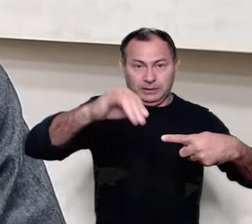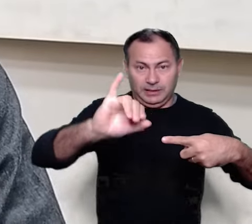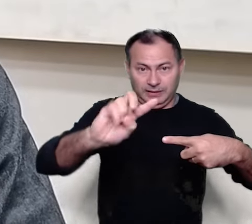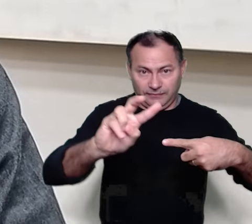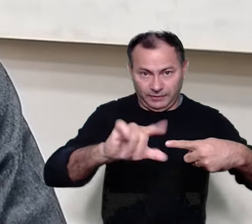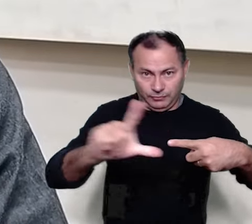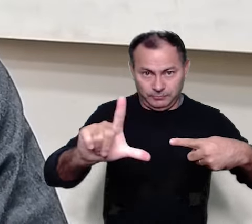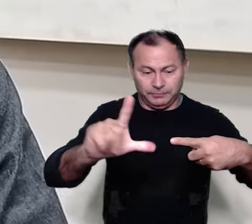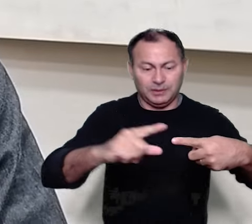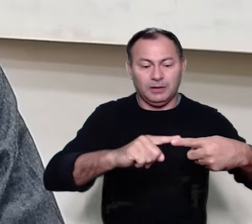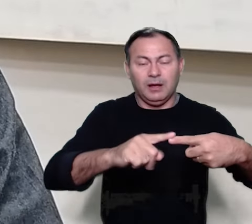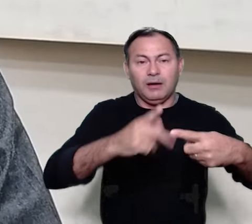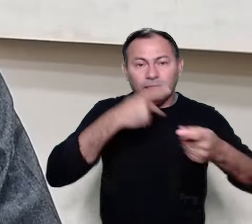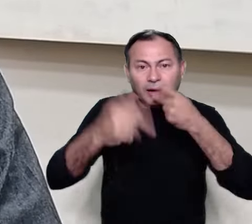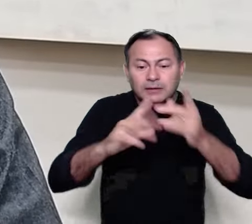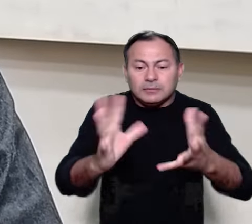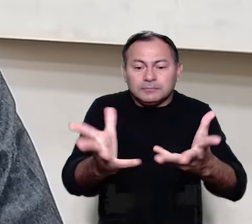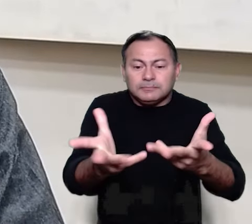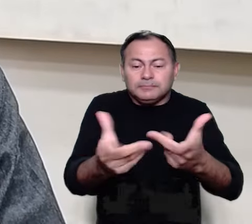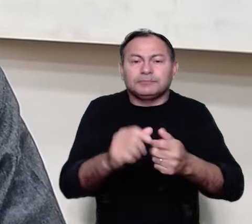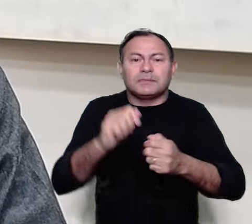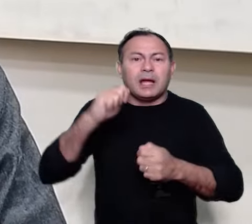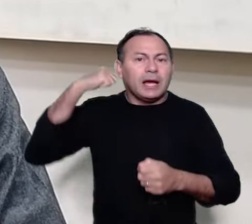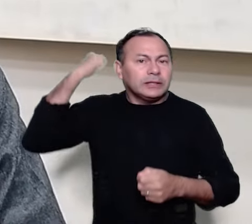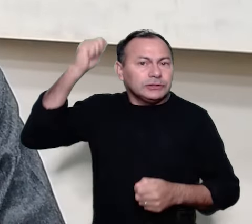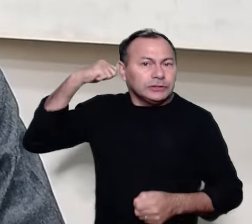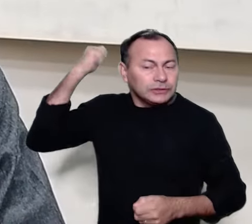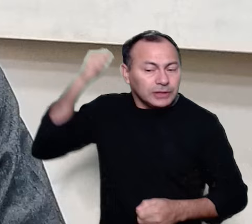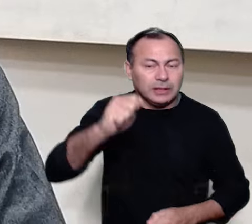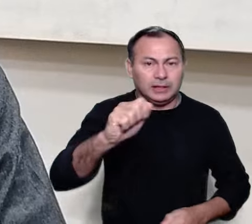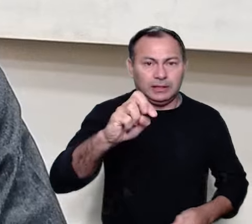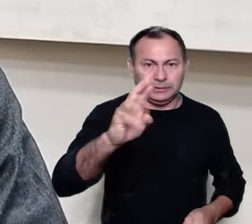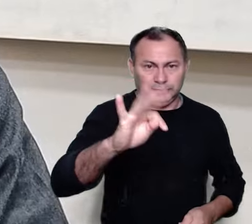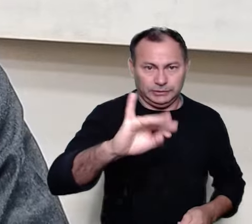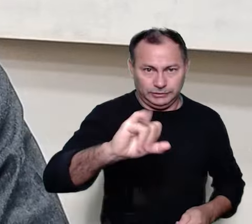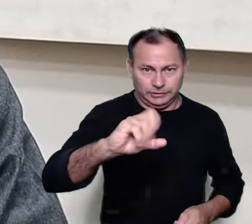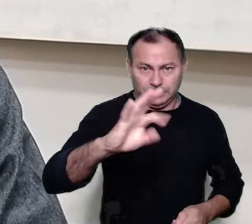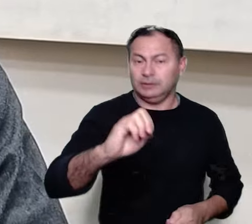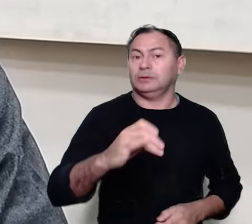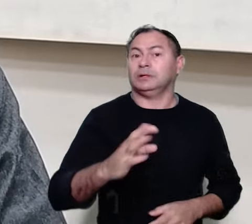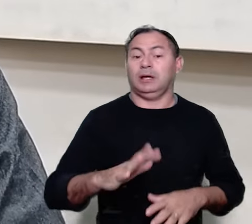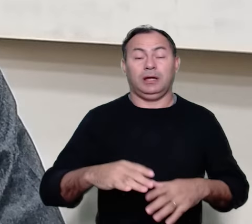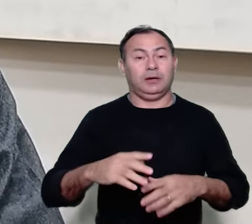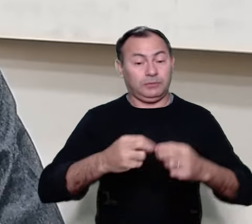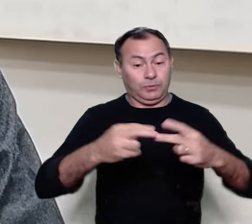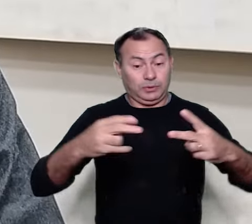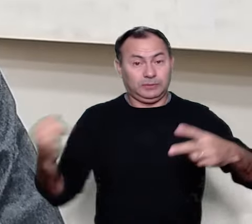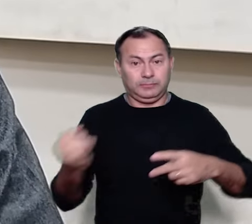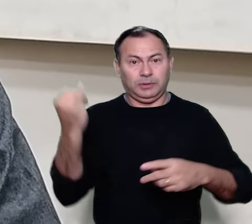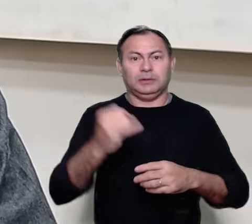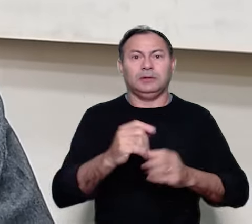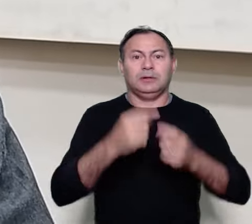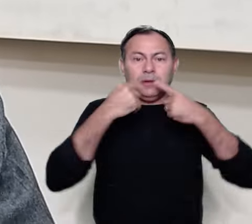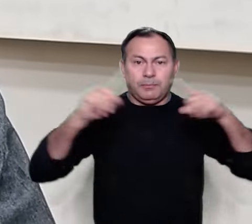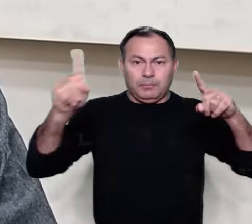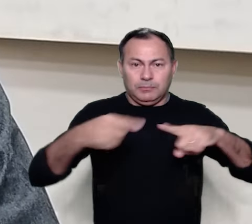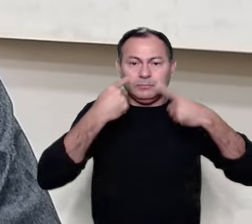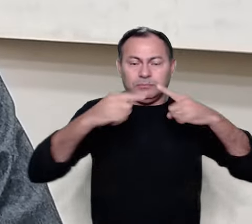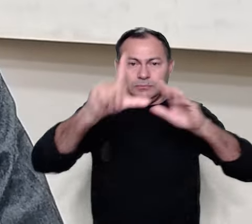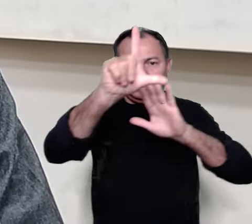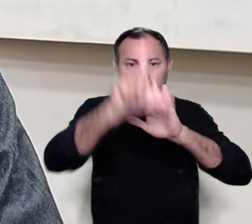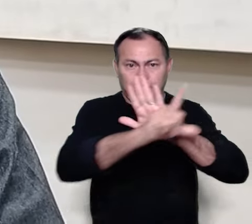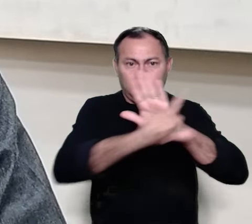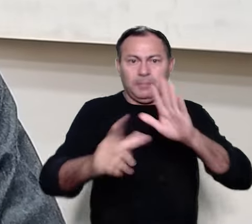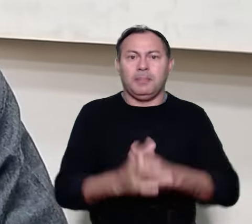nível diz respeito à qualidade artística, que é um atributo importante para a música litúrgica.